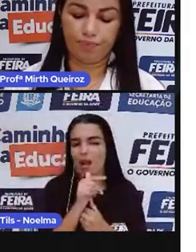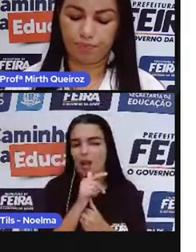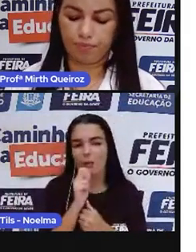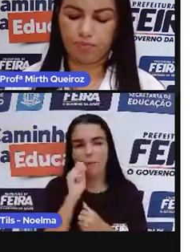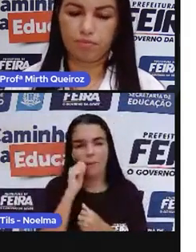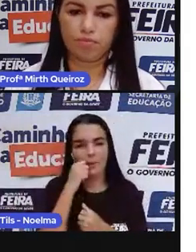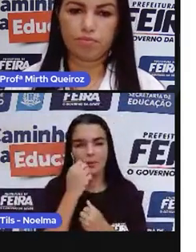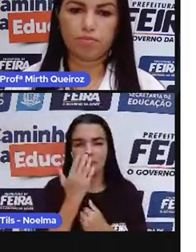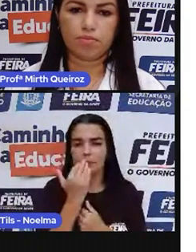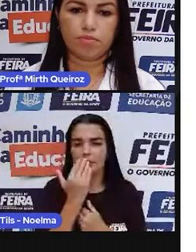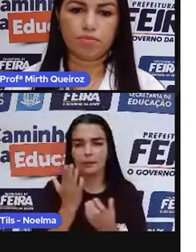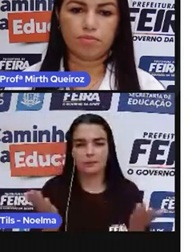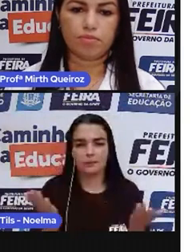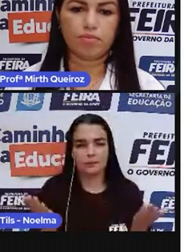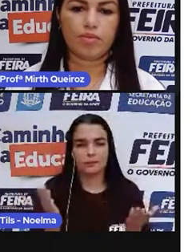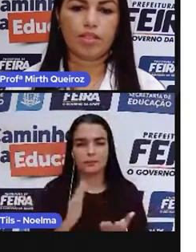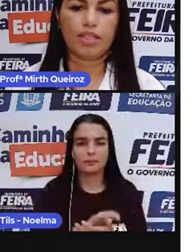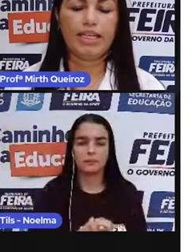né?